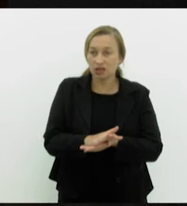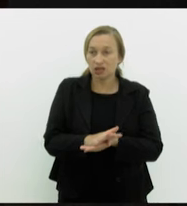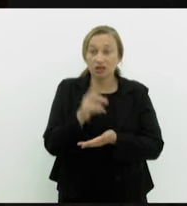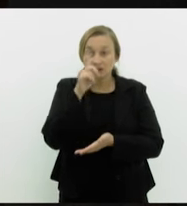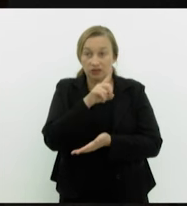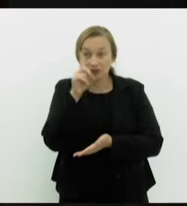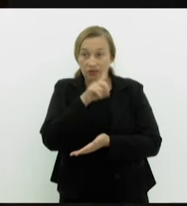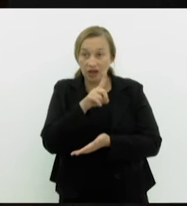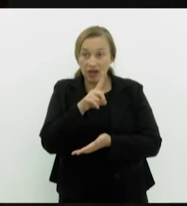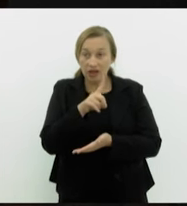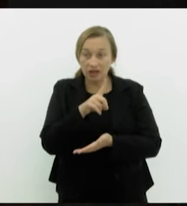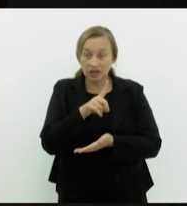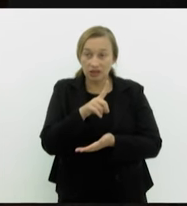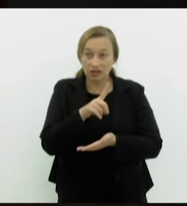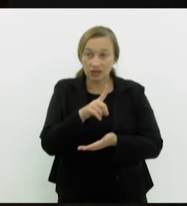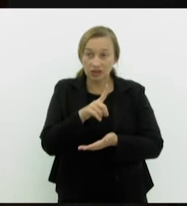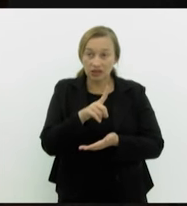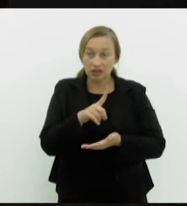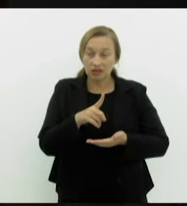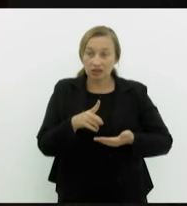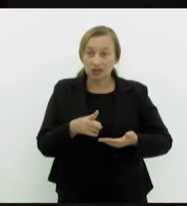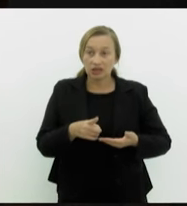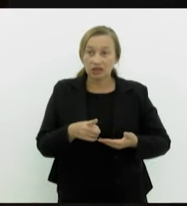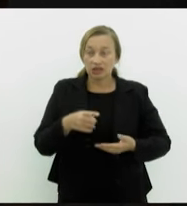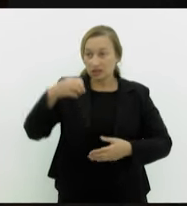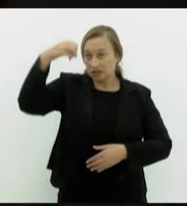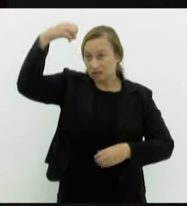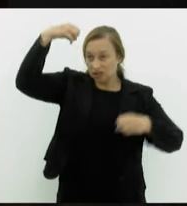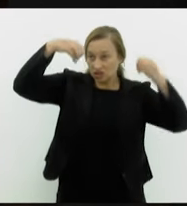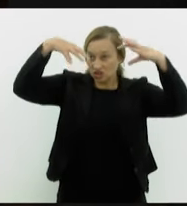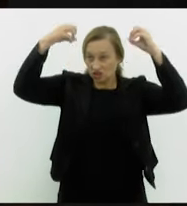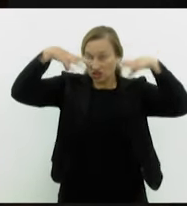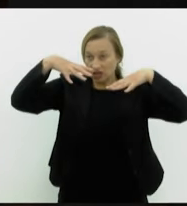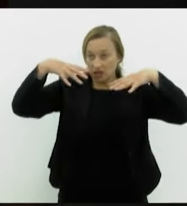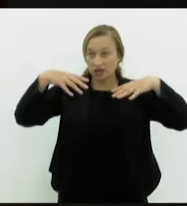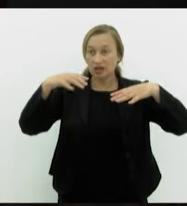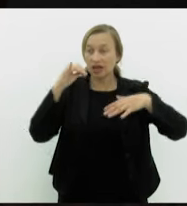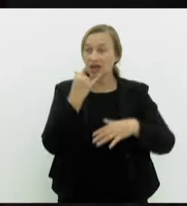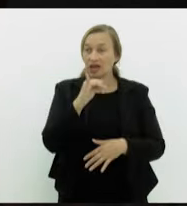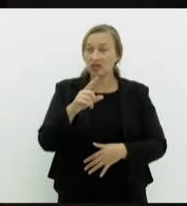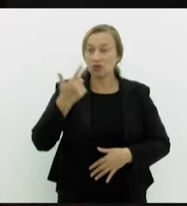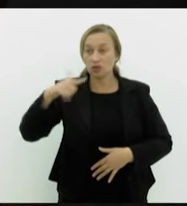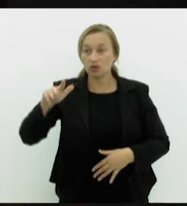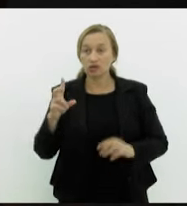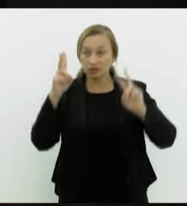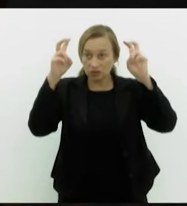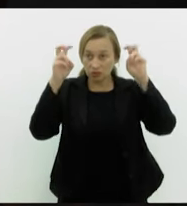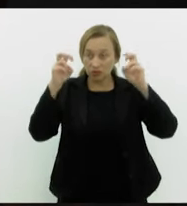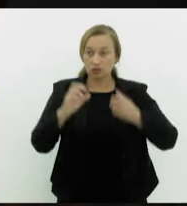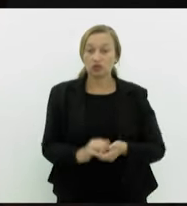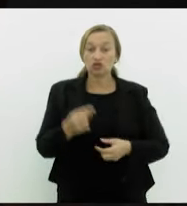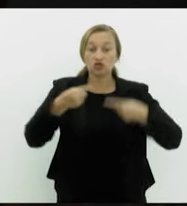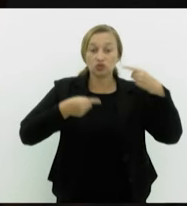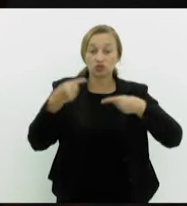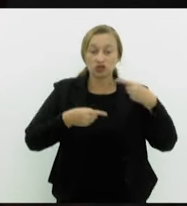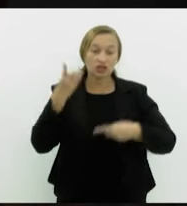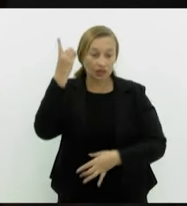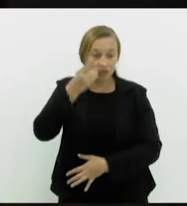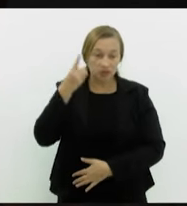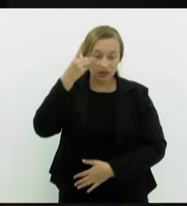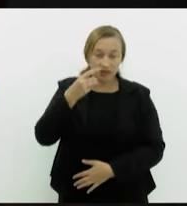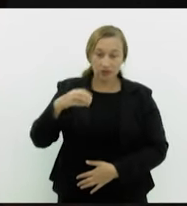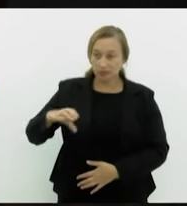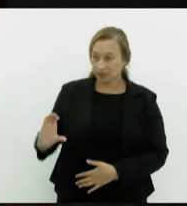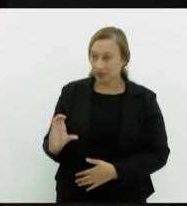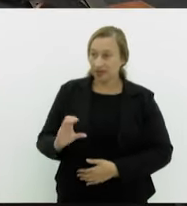no fornecimento de energia elétrica e dá outras providências. Em discussão, para discutir, deputado